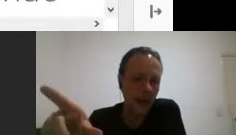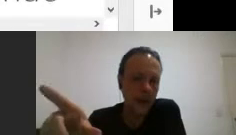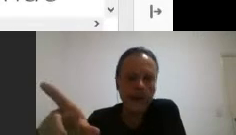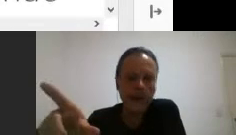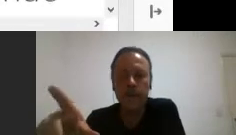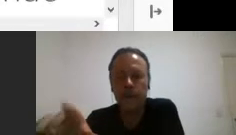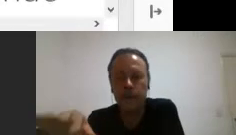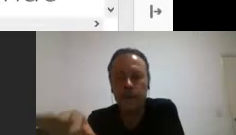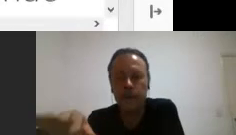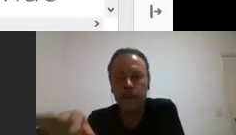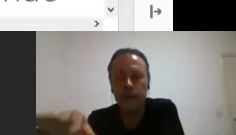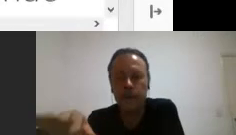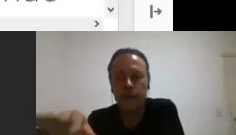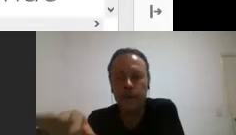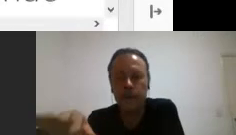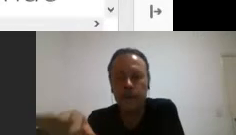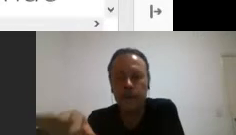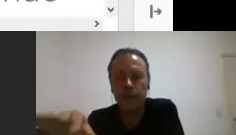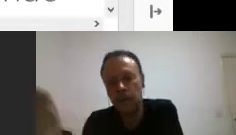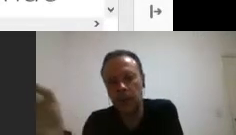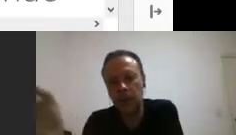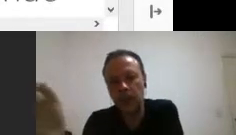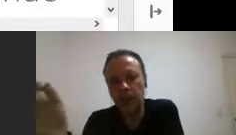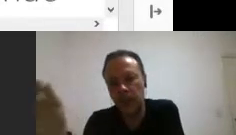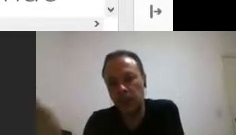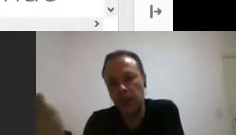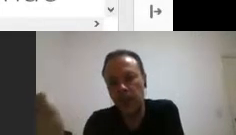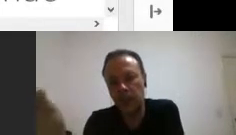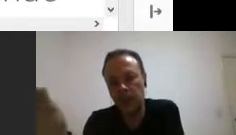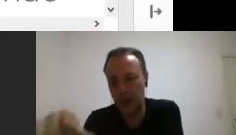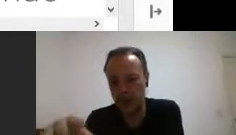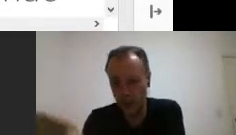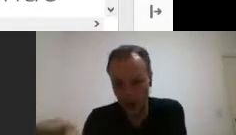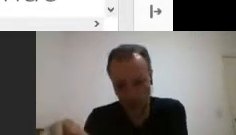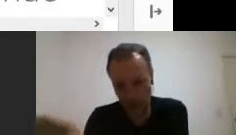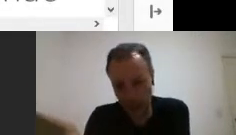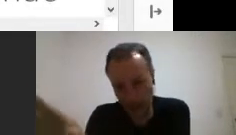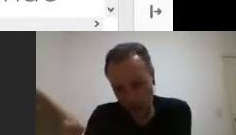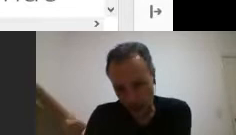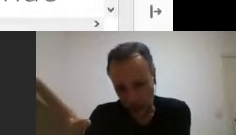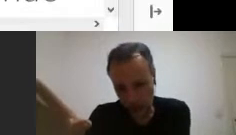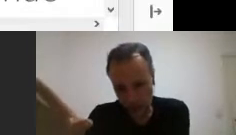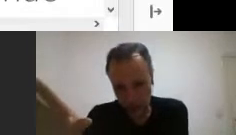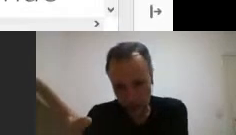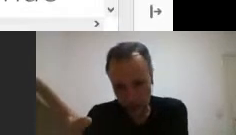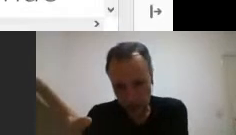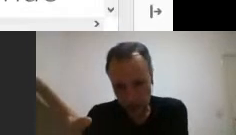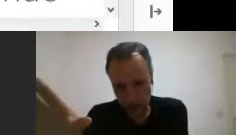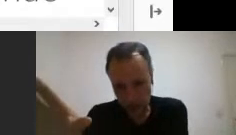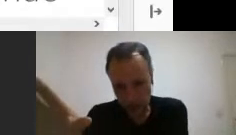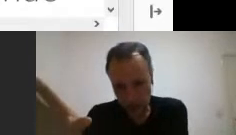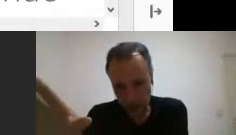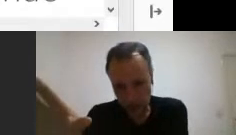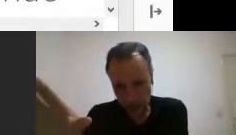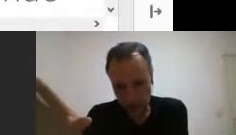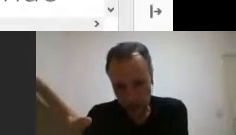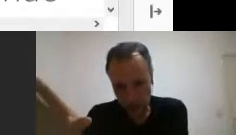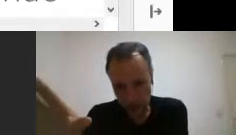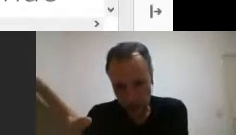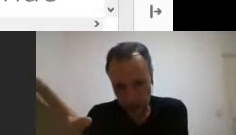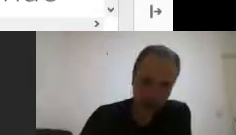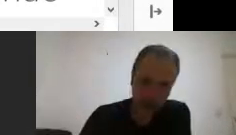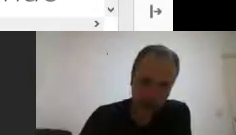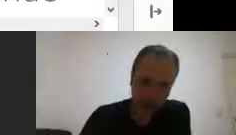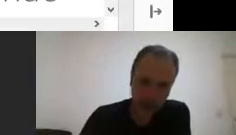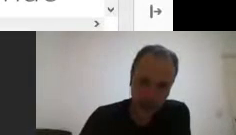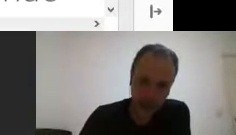isso. Tá? Se você não souber que é preciso uma terceira tabela, o Access vai dar erro. Quando o